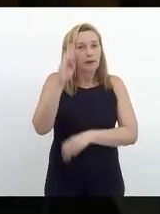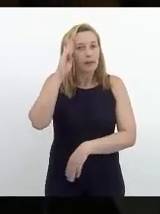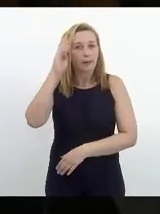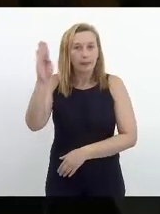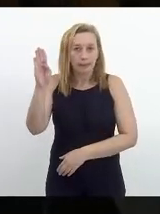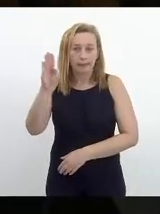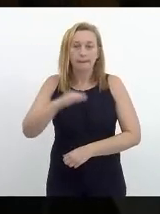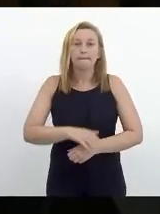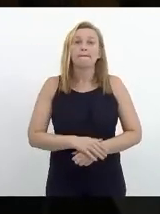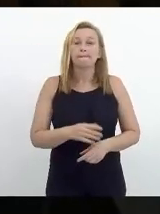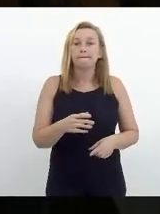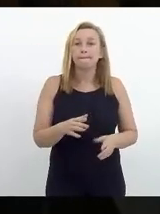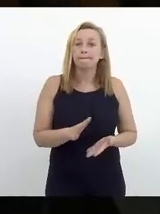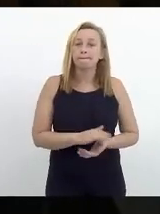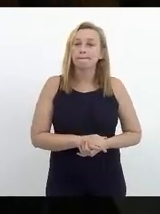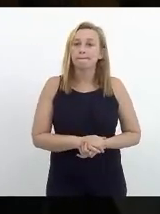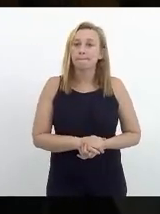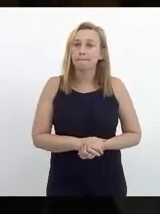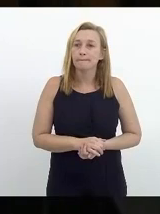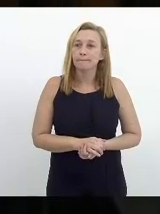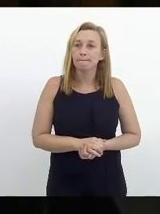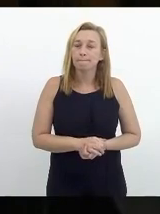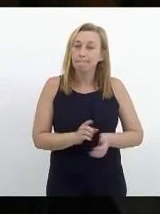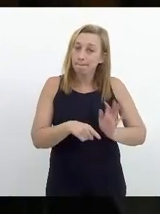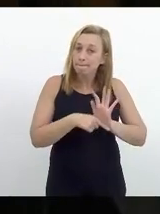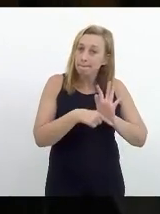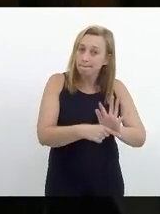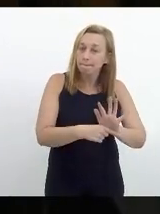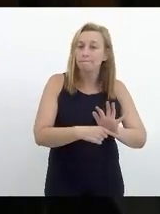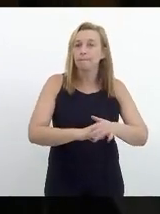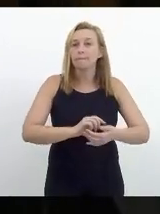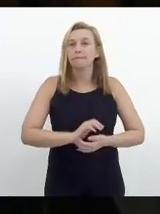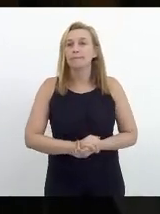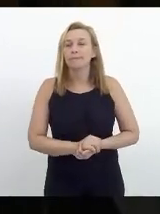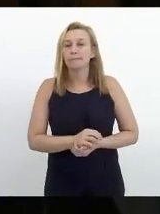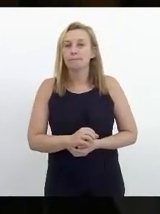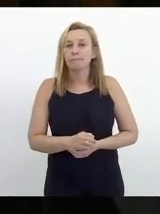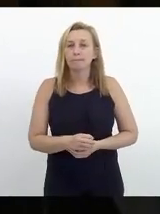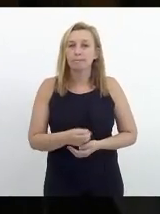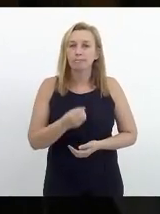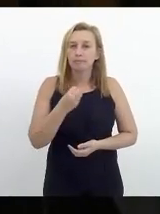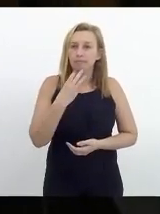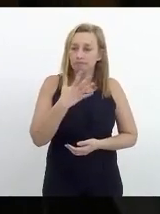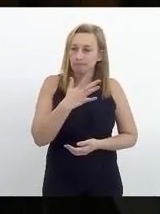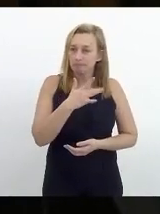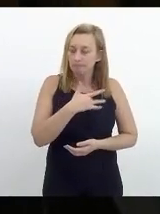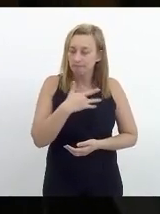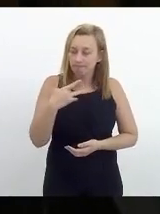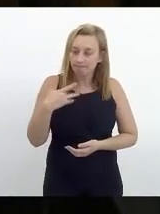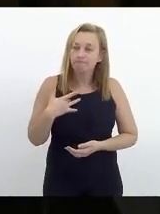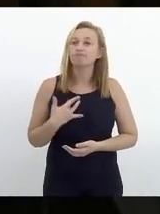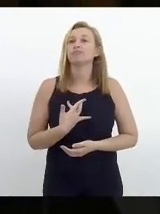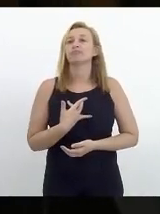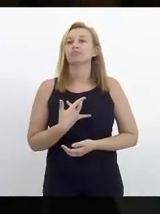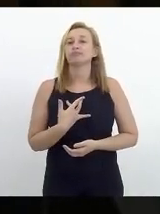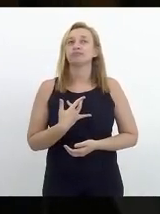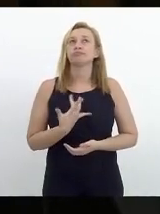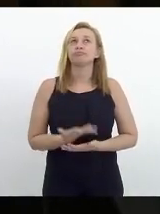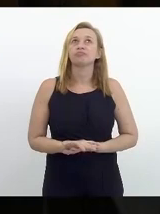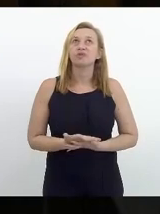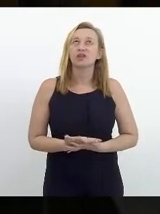fundamental, que para além de contribuir para o bem-estar, para a saúde, para